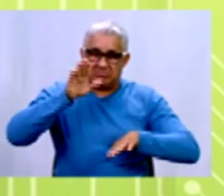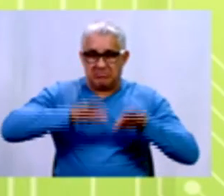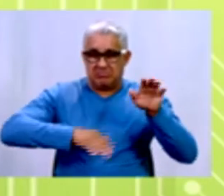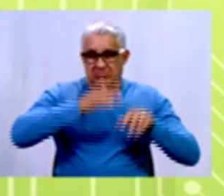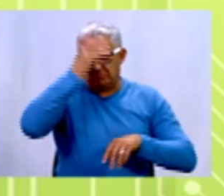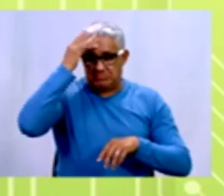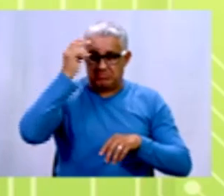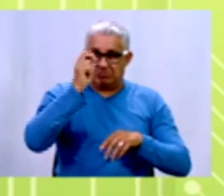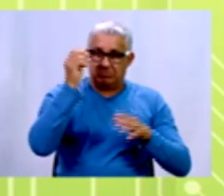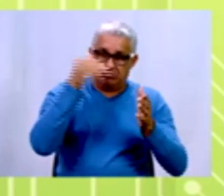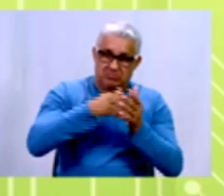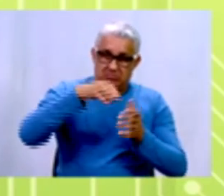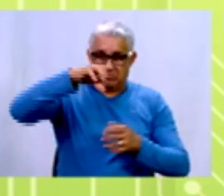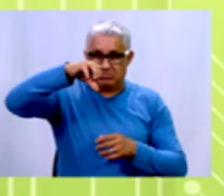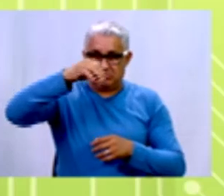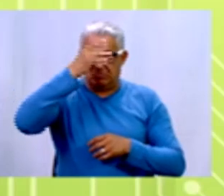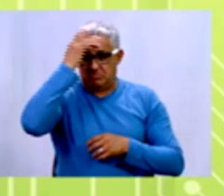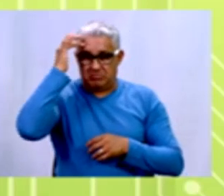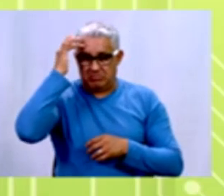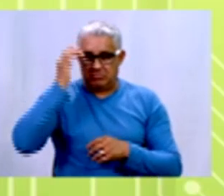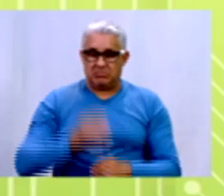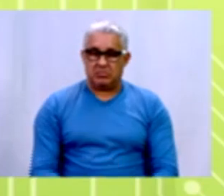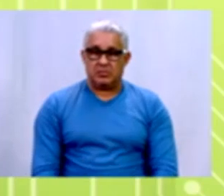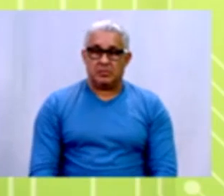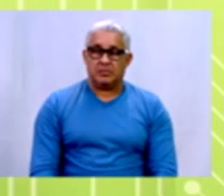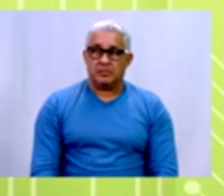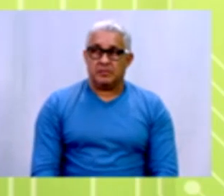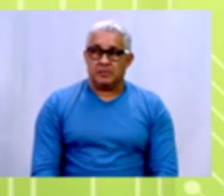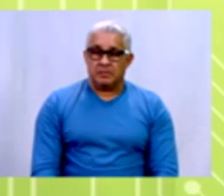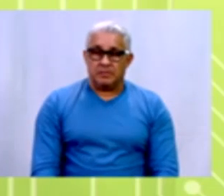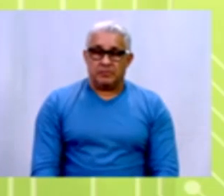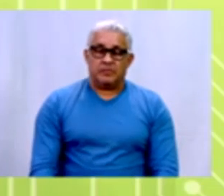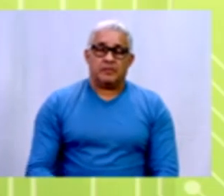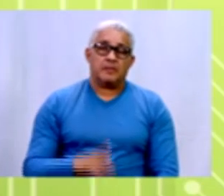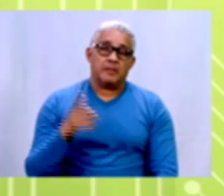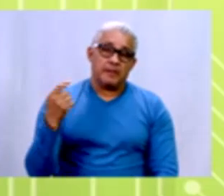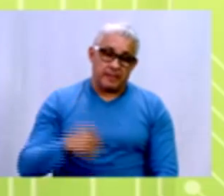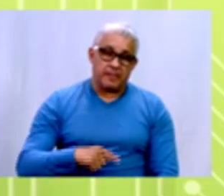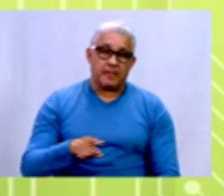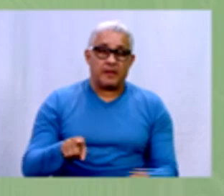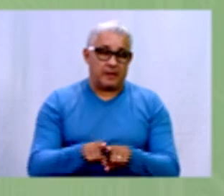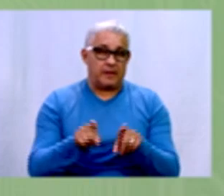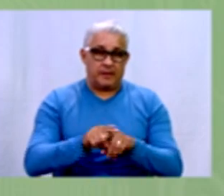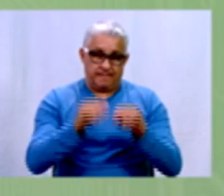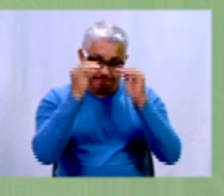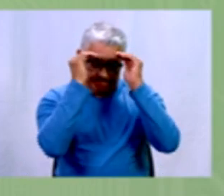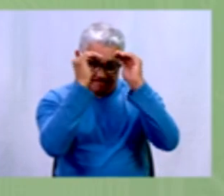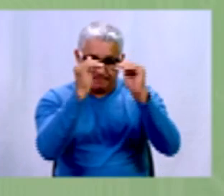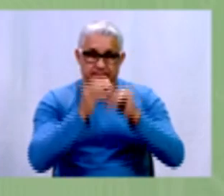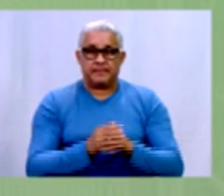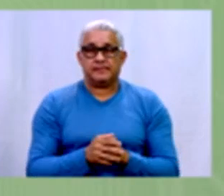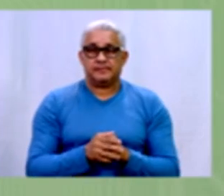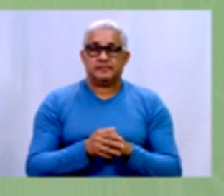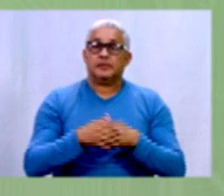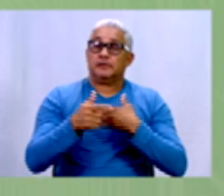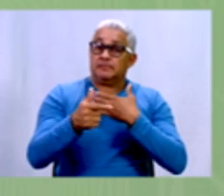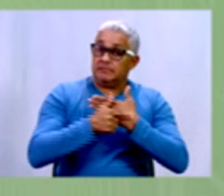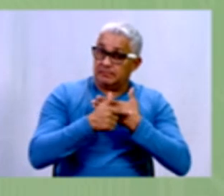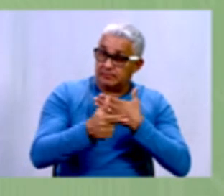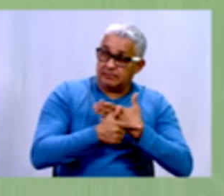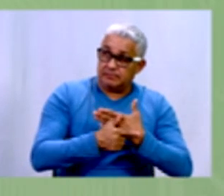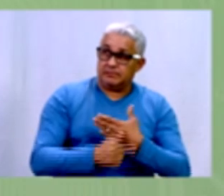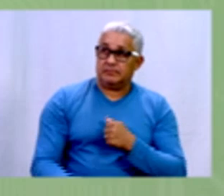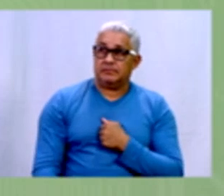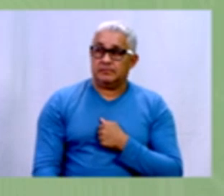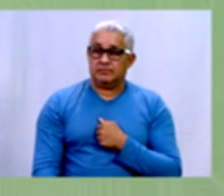entre de 5 a 9. Né? Ou seja, temos que respeitar a questão dos papéis,